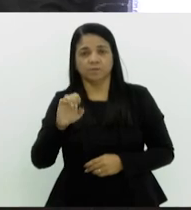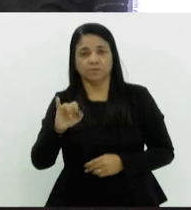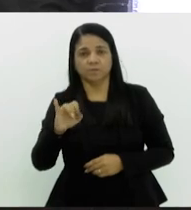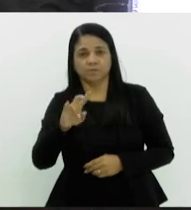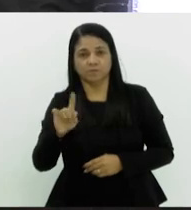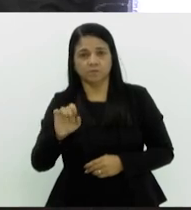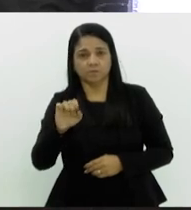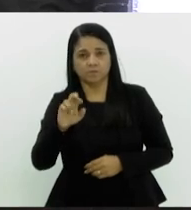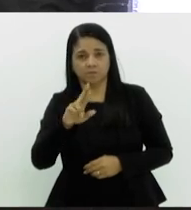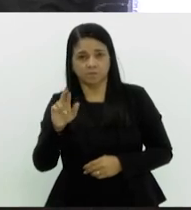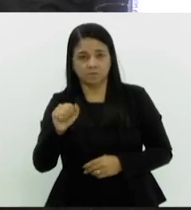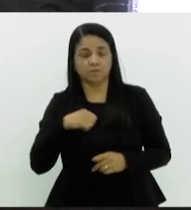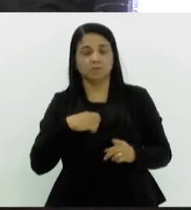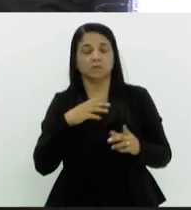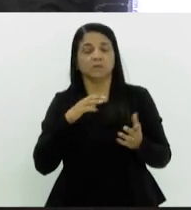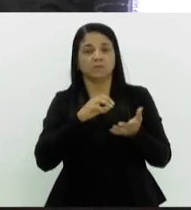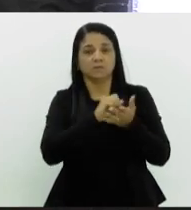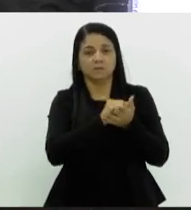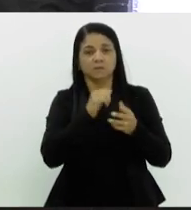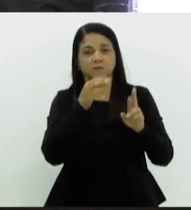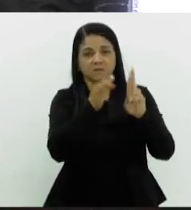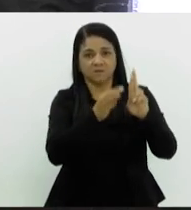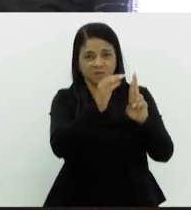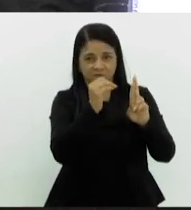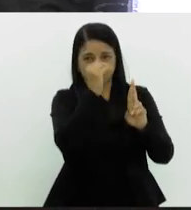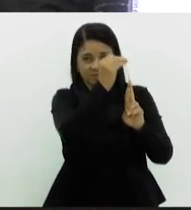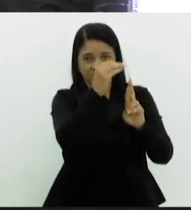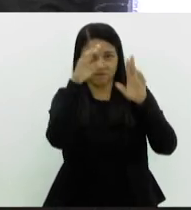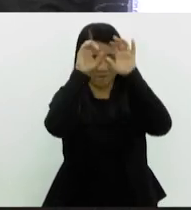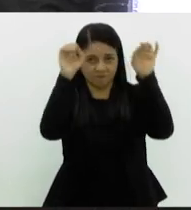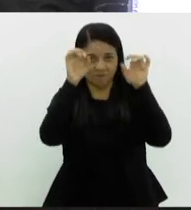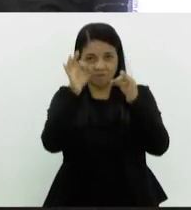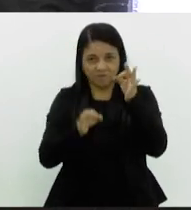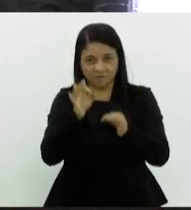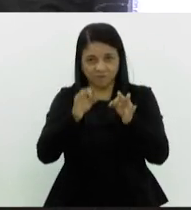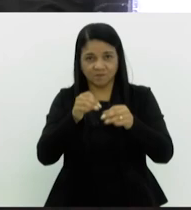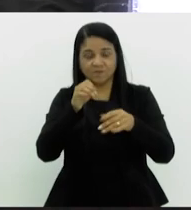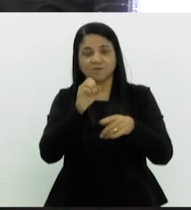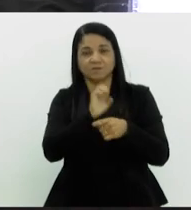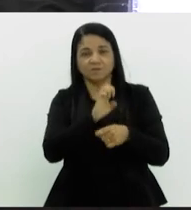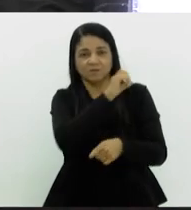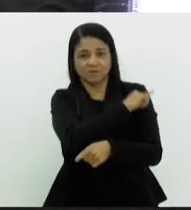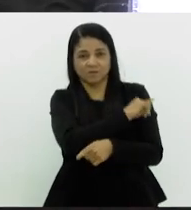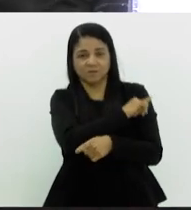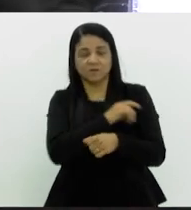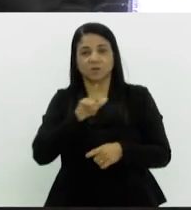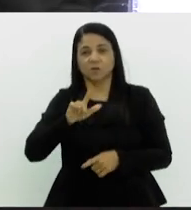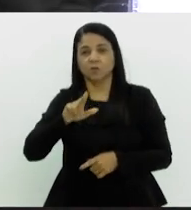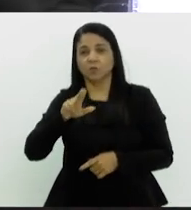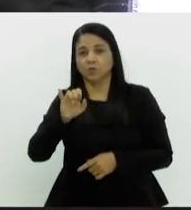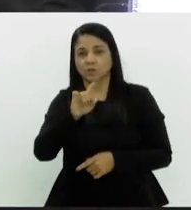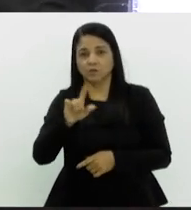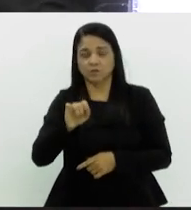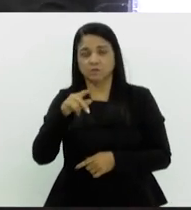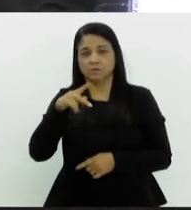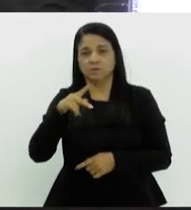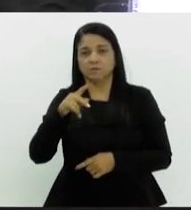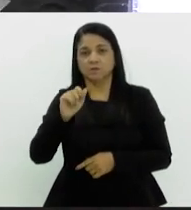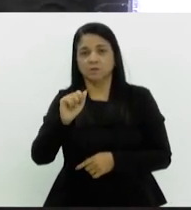Registrar a presença do desembargador do Estado do Tribunal de Justiça do Estado do Rio de Janeiro, Luiz